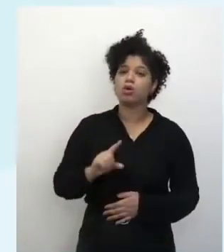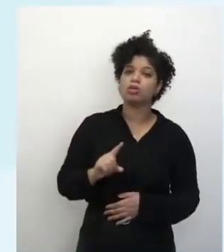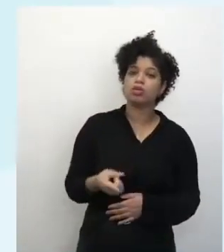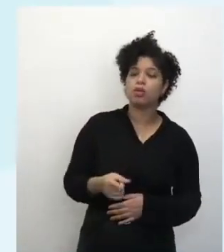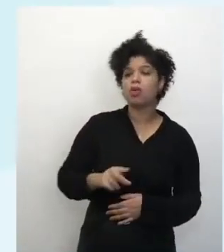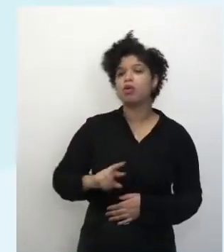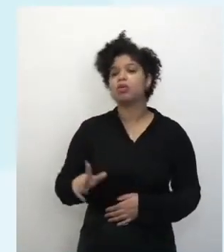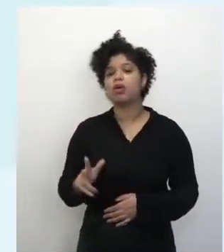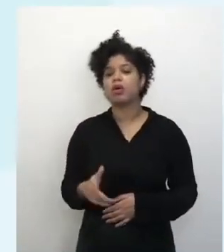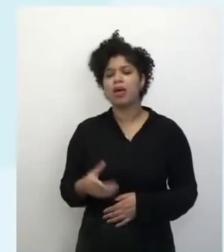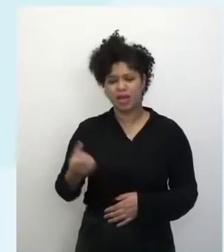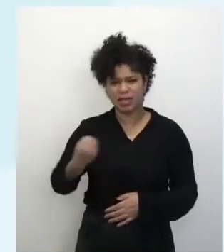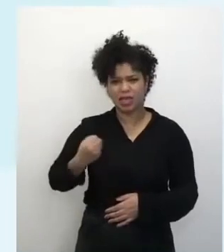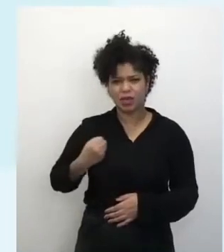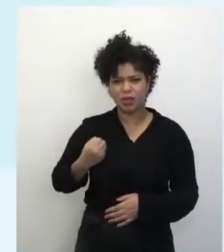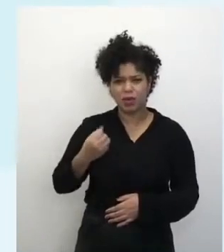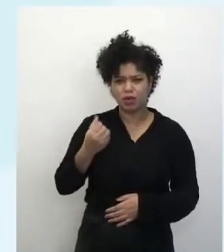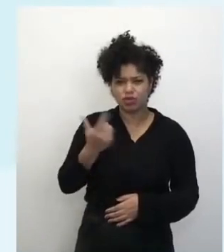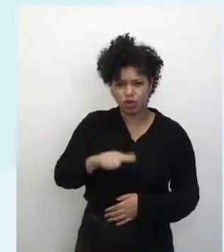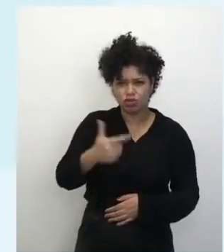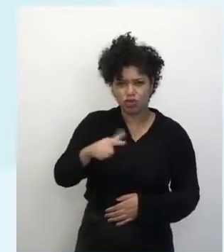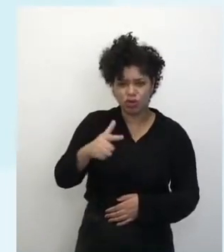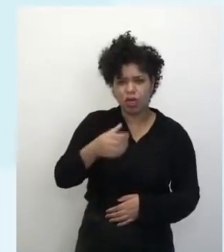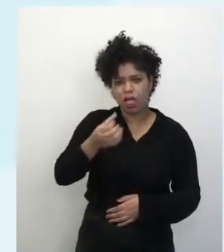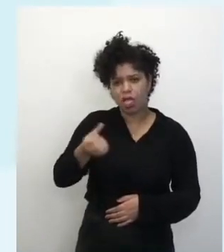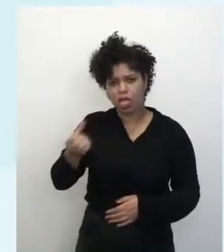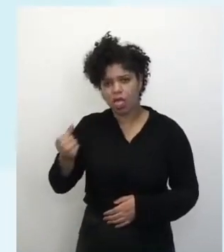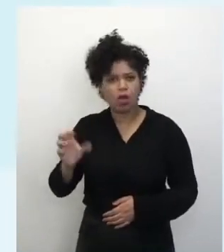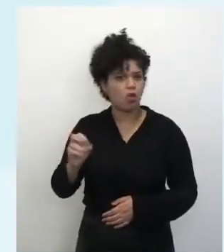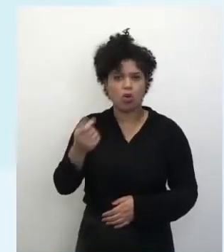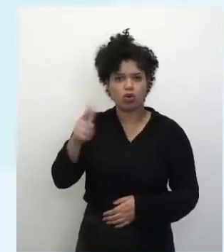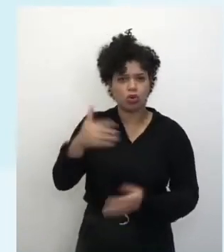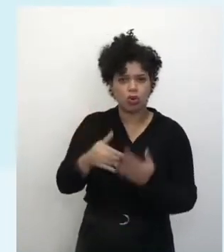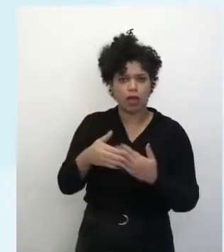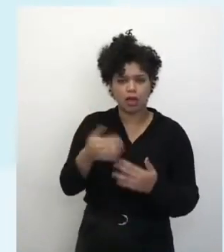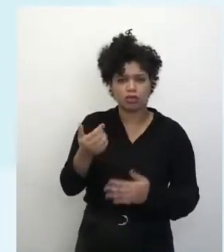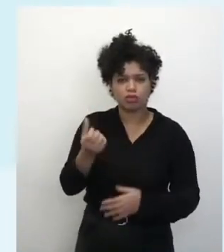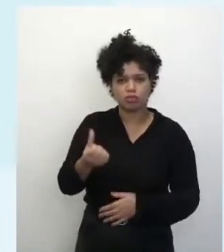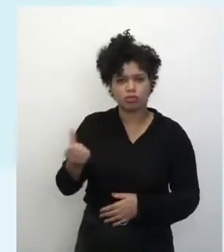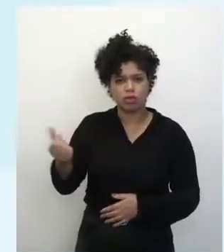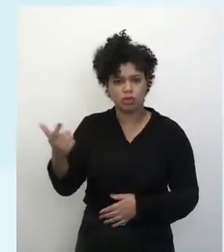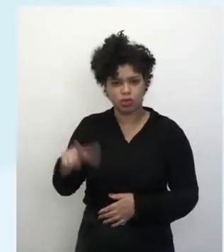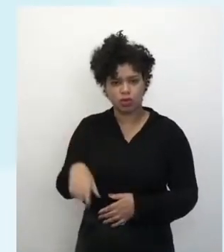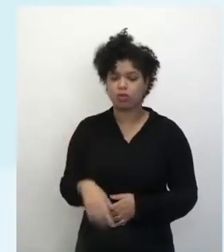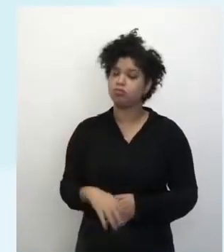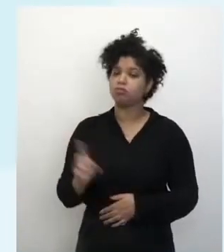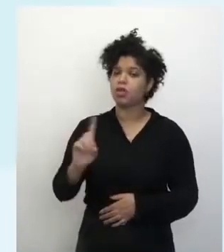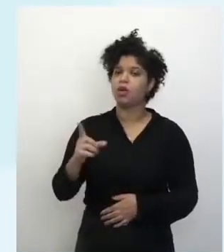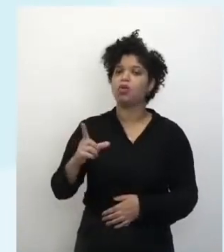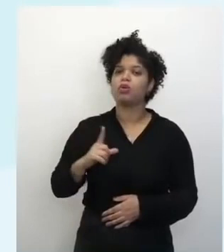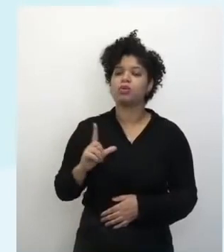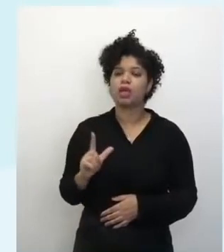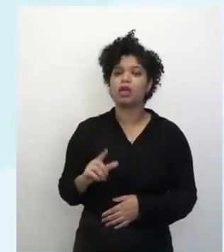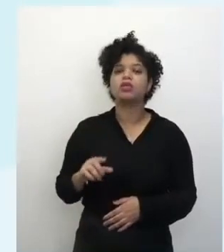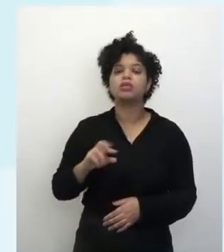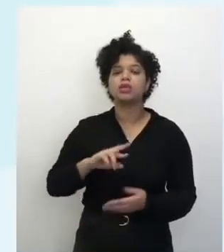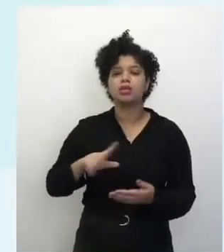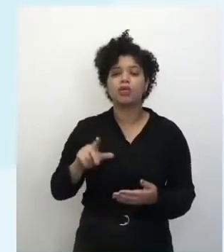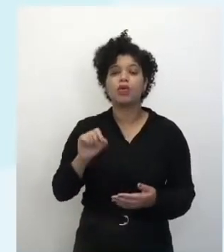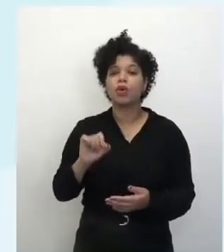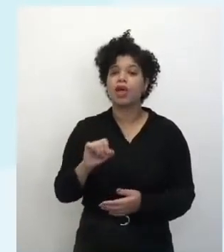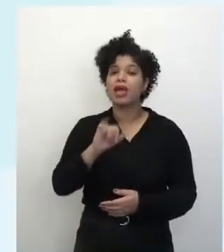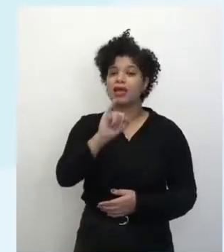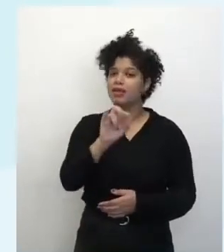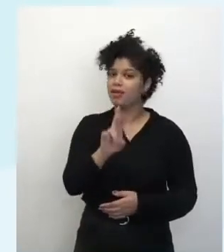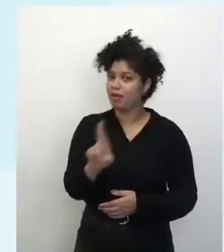olha, não está repetindo nada. Então ele não tem um período, ele não é uma dízima periódica. Então este é um irracional.